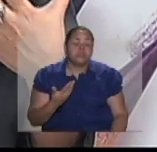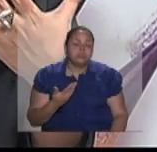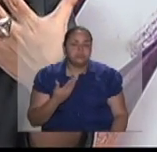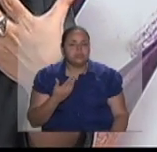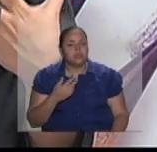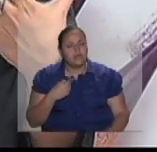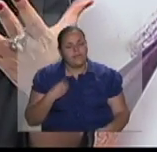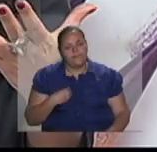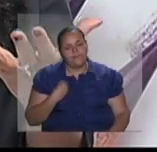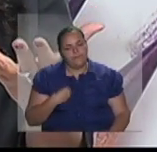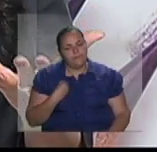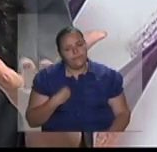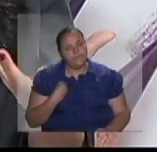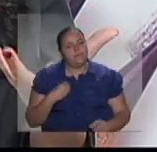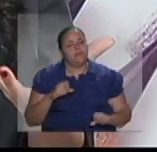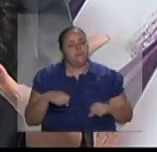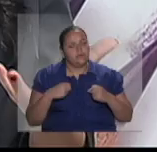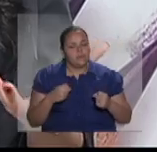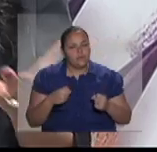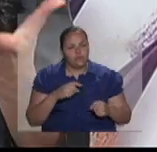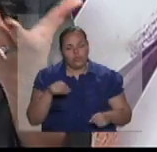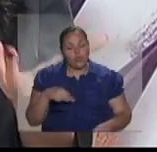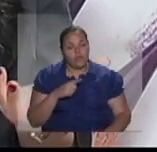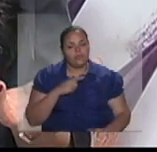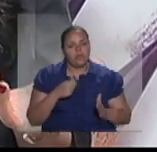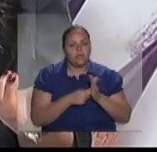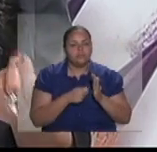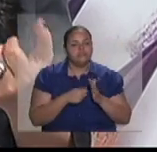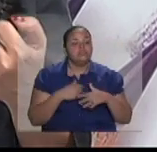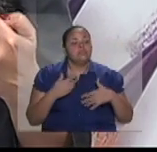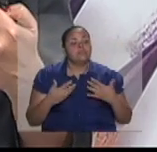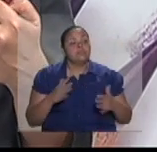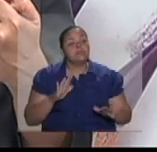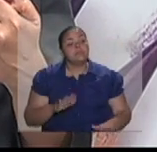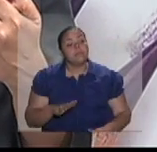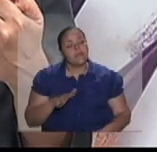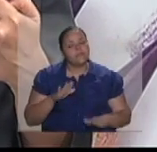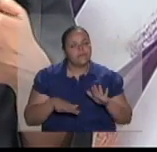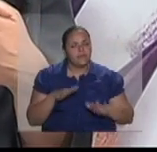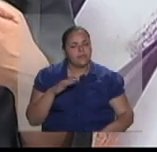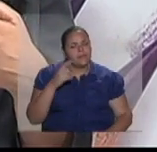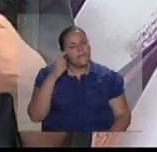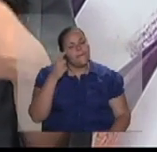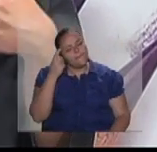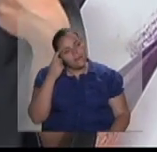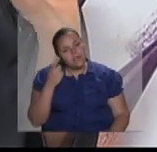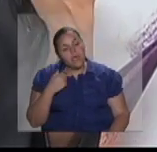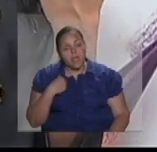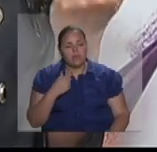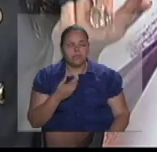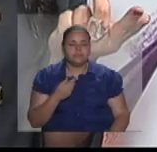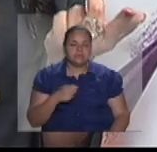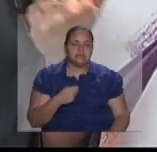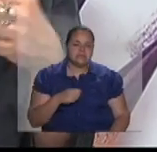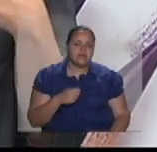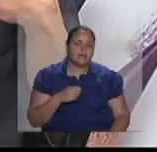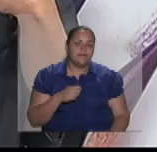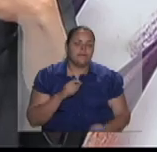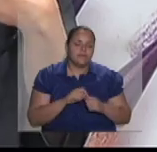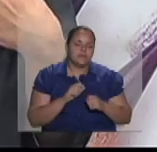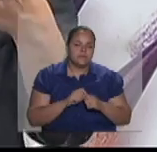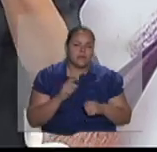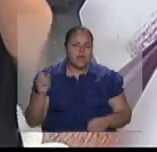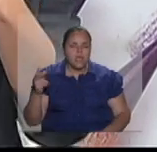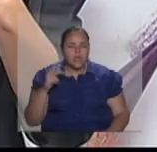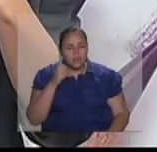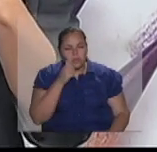e enfim, dessa vida batalhadora que a gente tem, que todas nós temos, né? De repente você dizer, poxa, eu devia ter feito aquilo, e dela